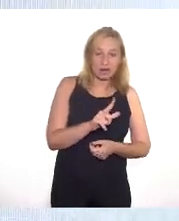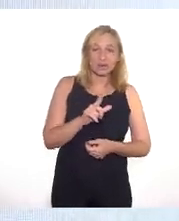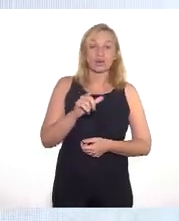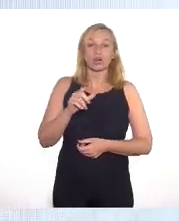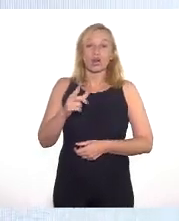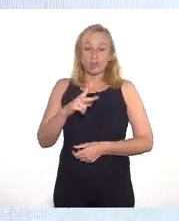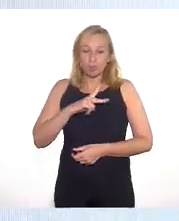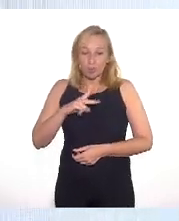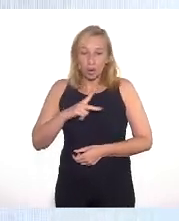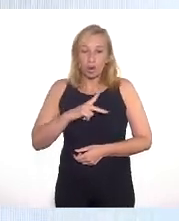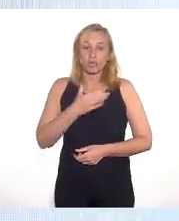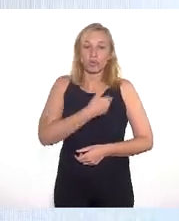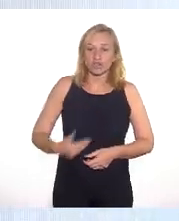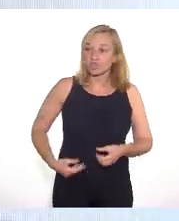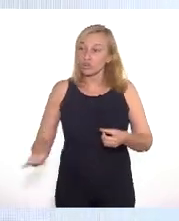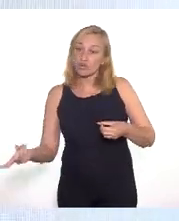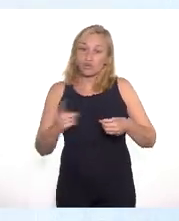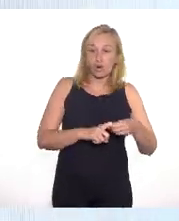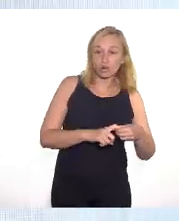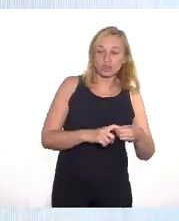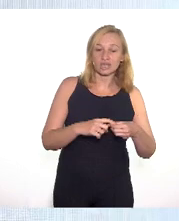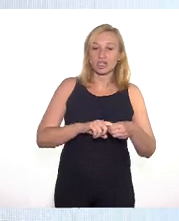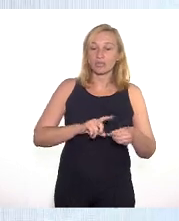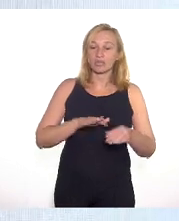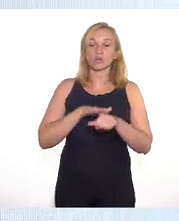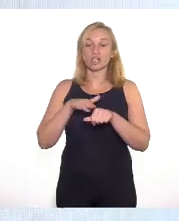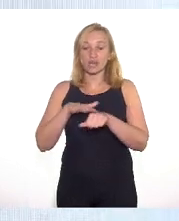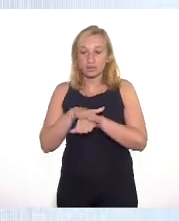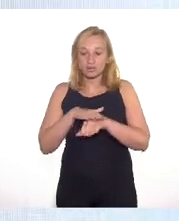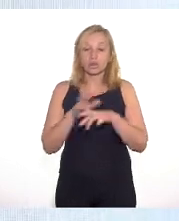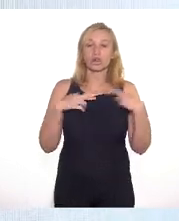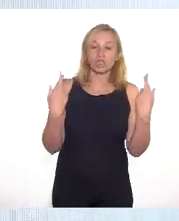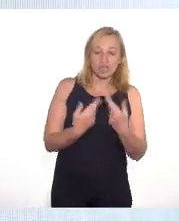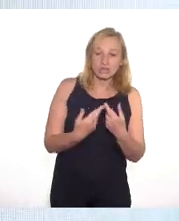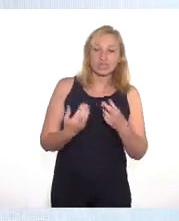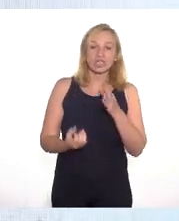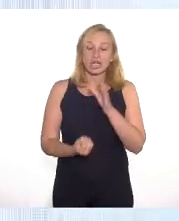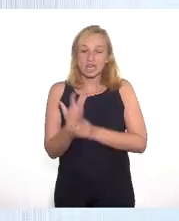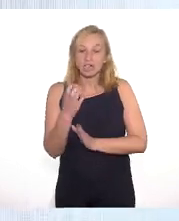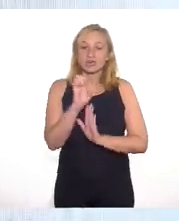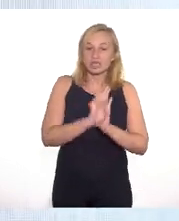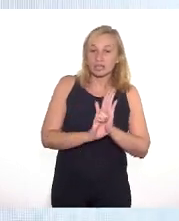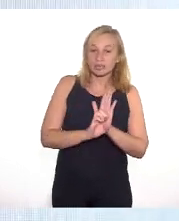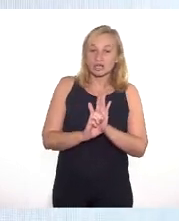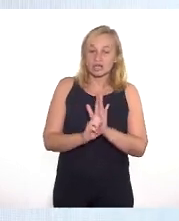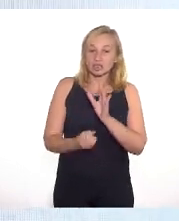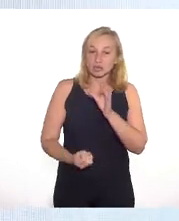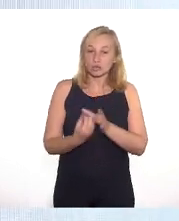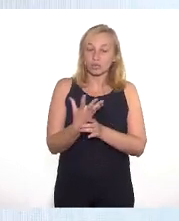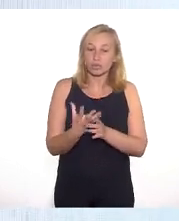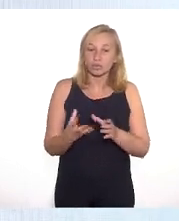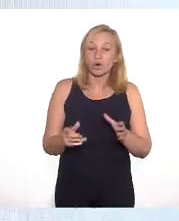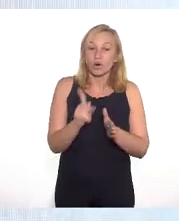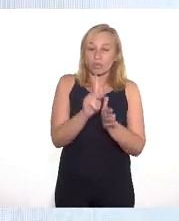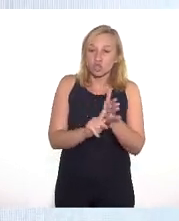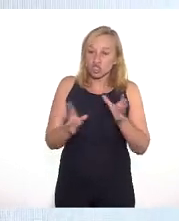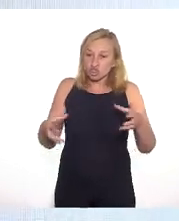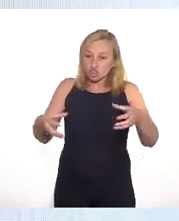próprio governador, volta para cá, vai para lá, depois nós mesmos fizemos emendas, e nasceu um projeto coletivo, um